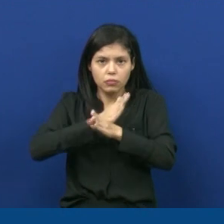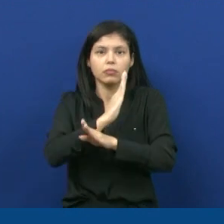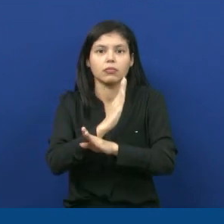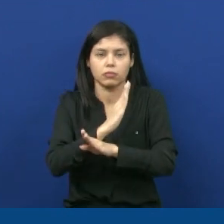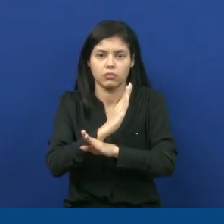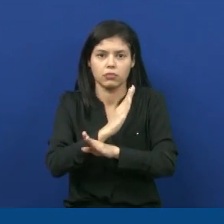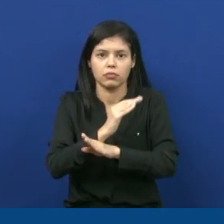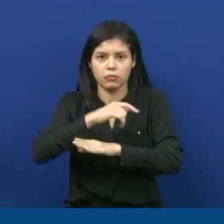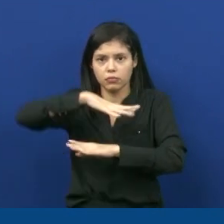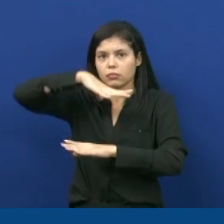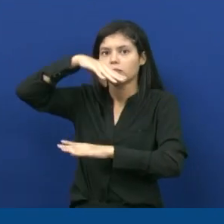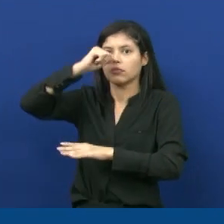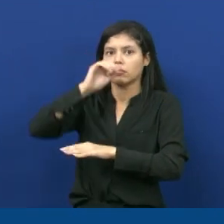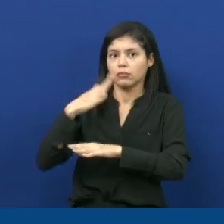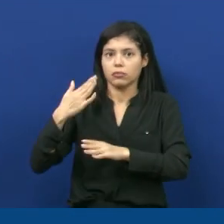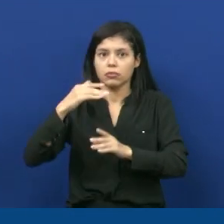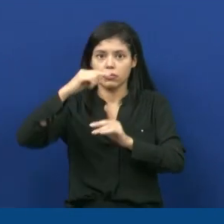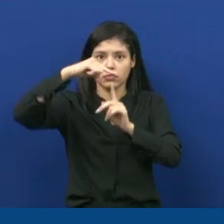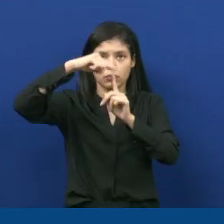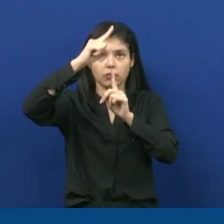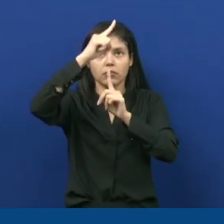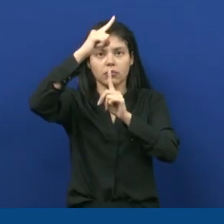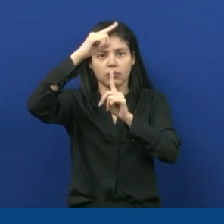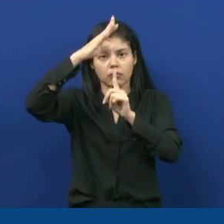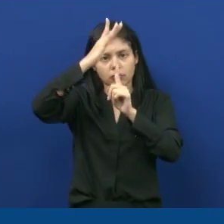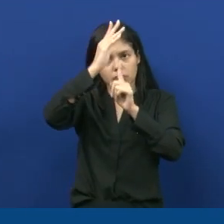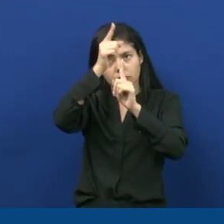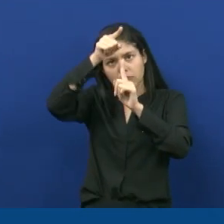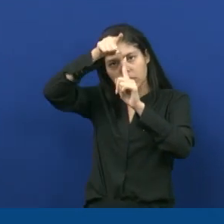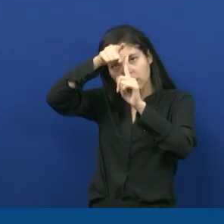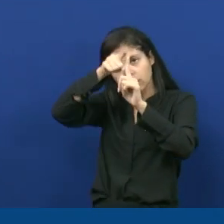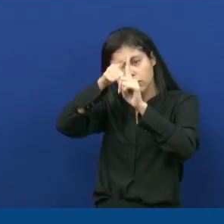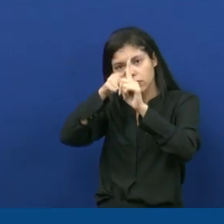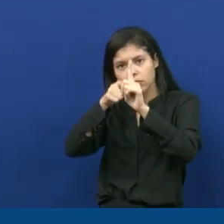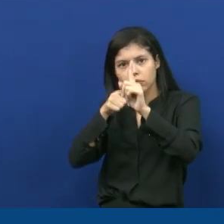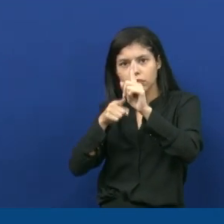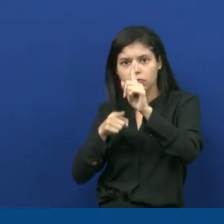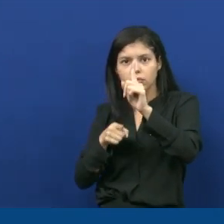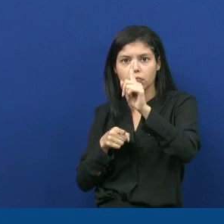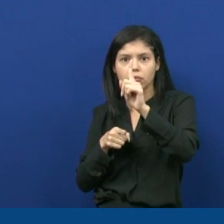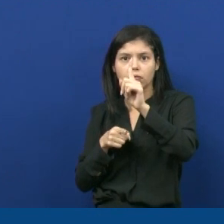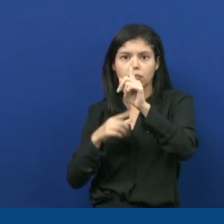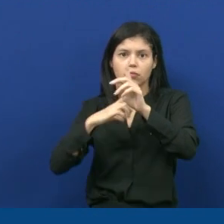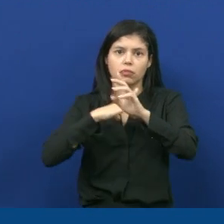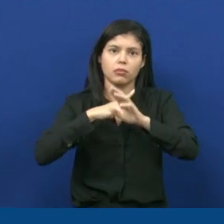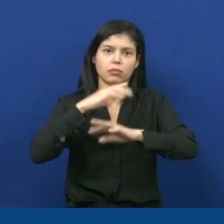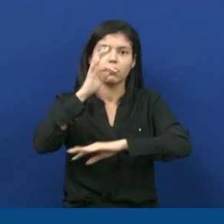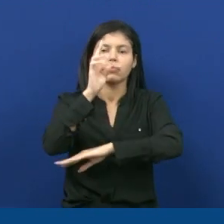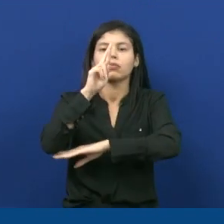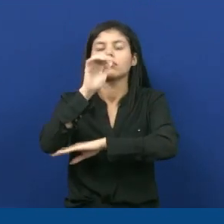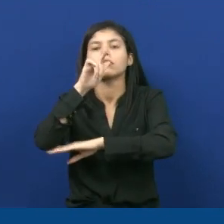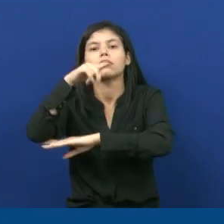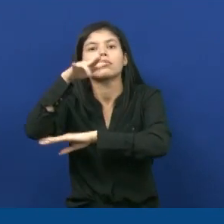laringe. E aí o ar desce através da traqueia, que é